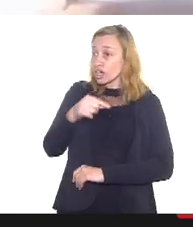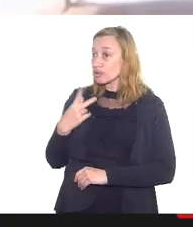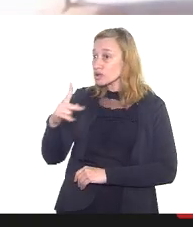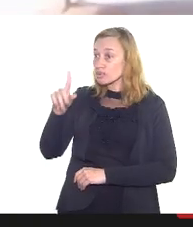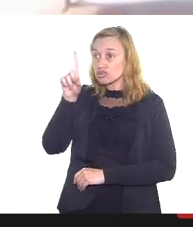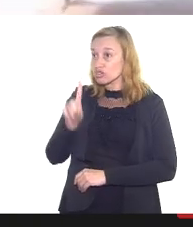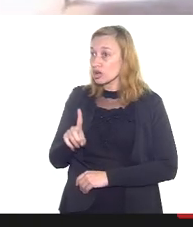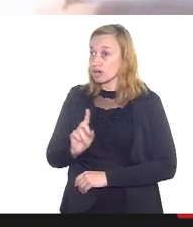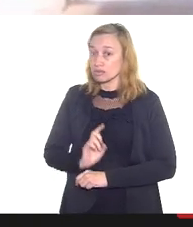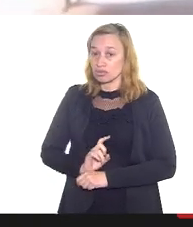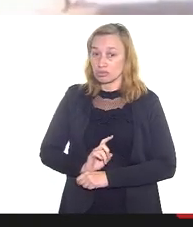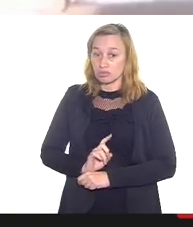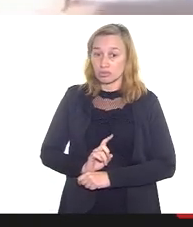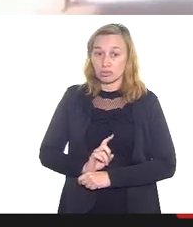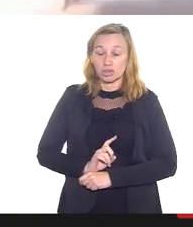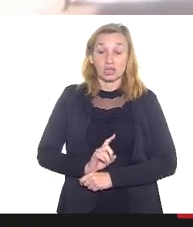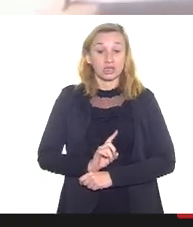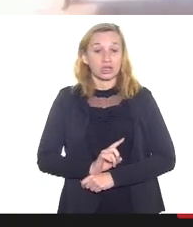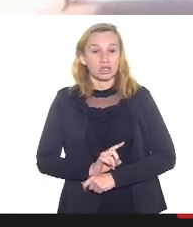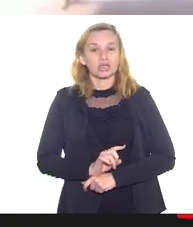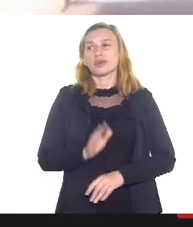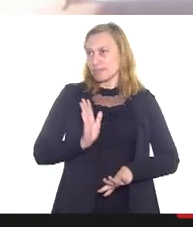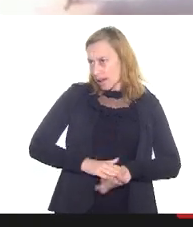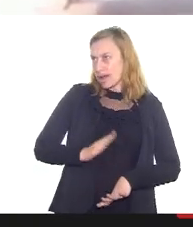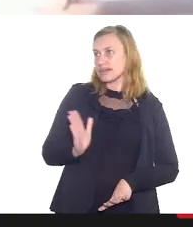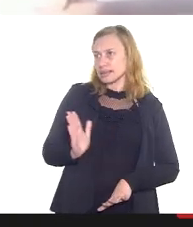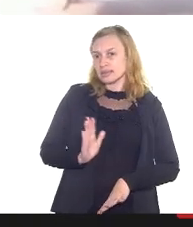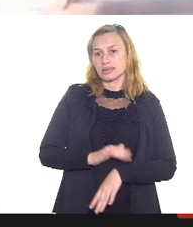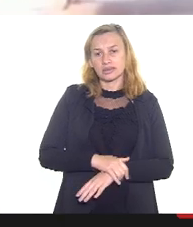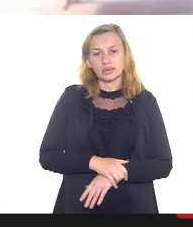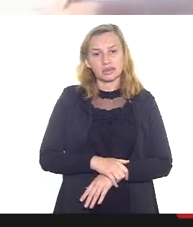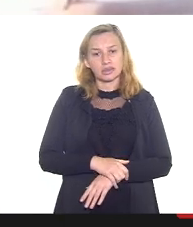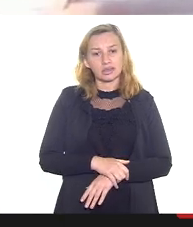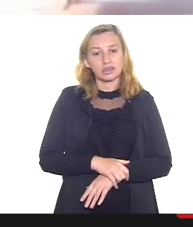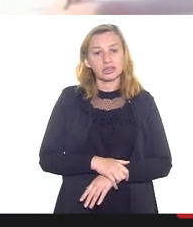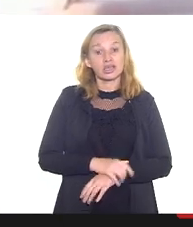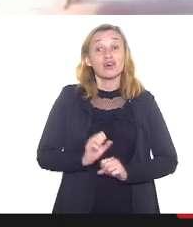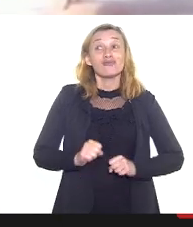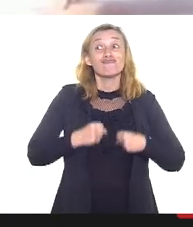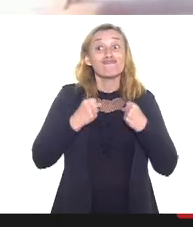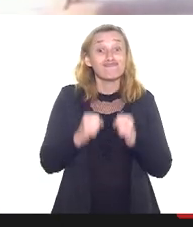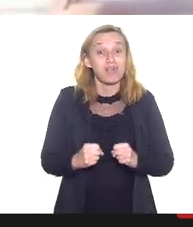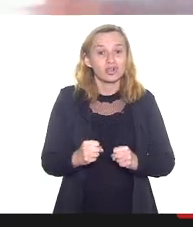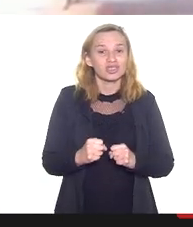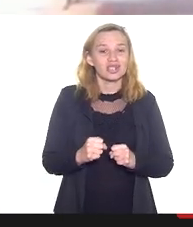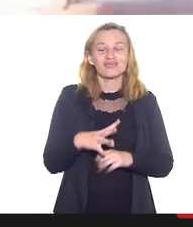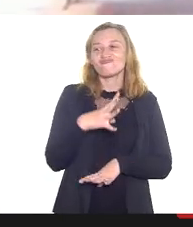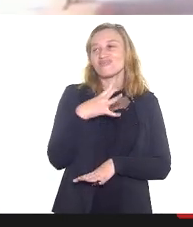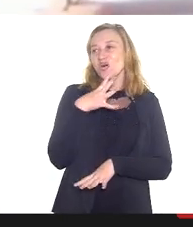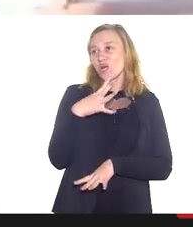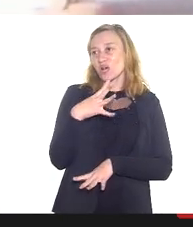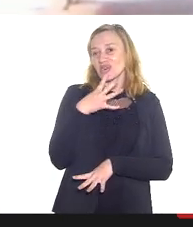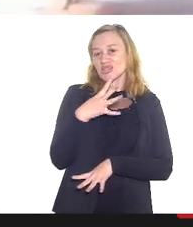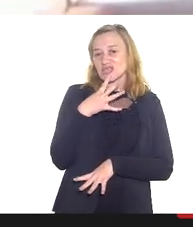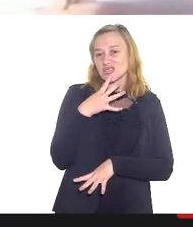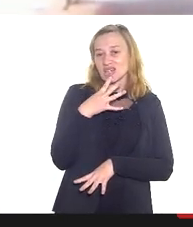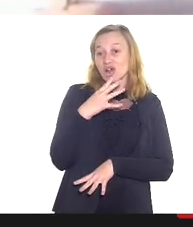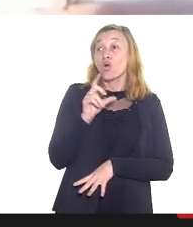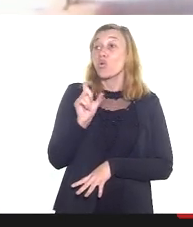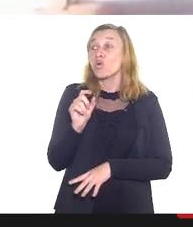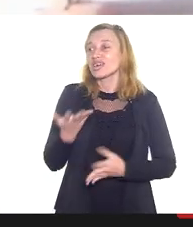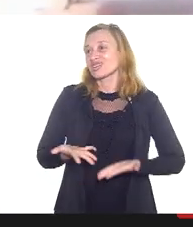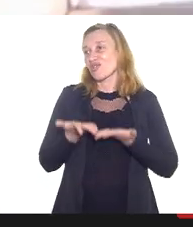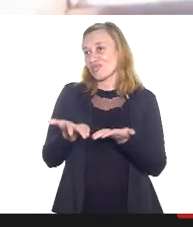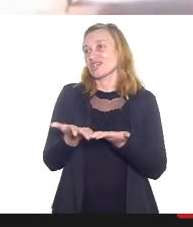E ter garantido essa escolha. E mais do que isso, ter possibilidade de conhecer o que está sendo